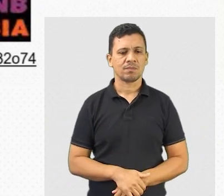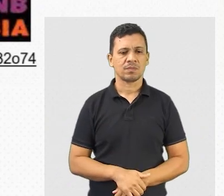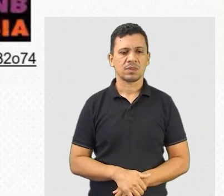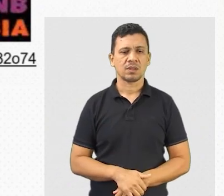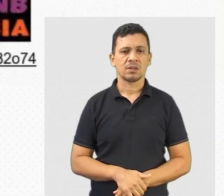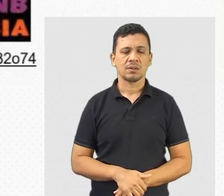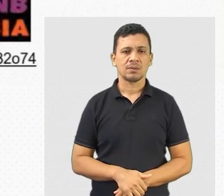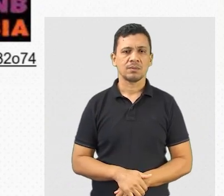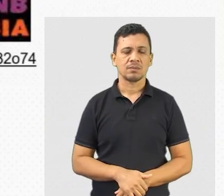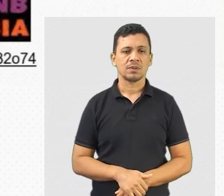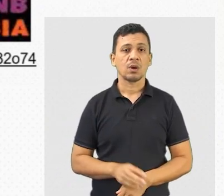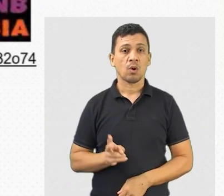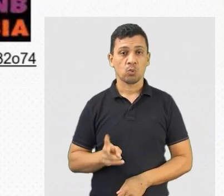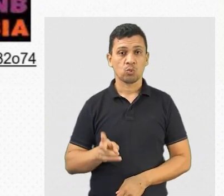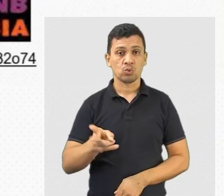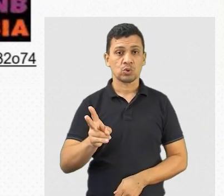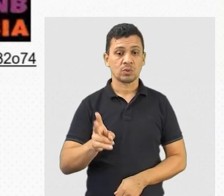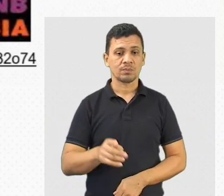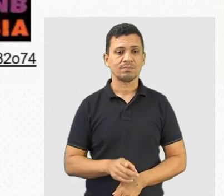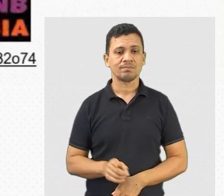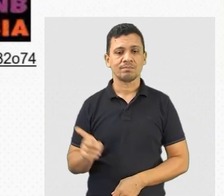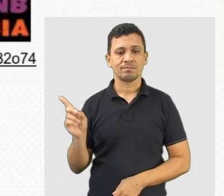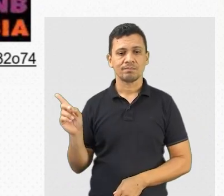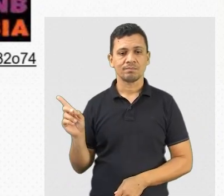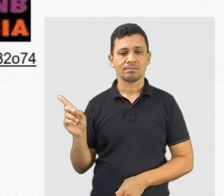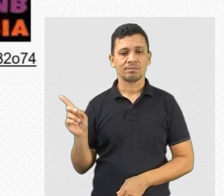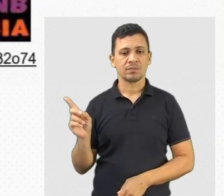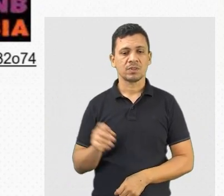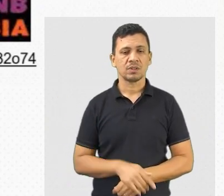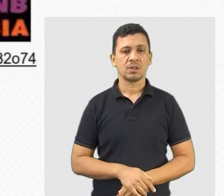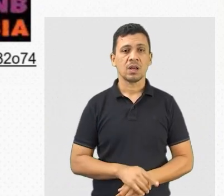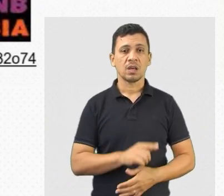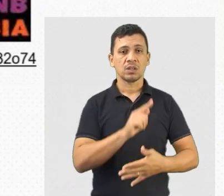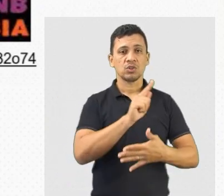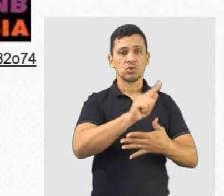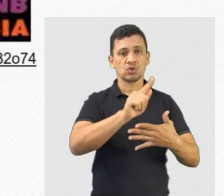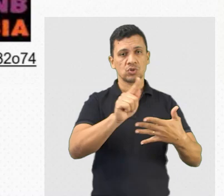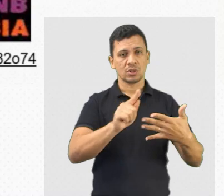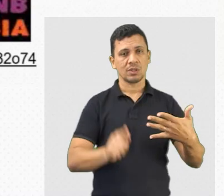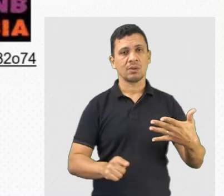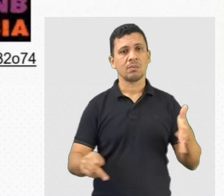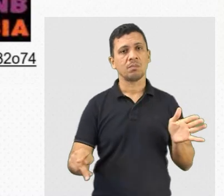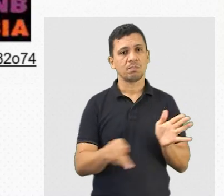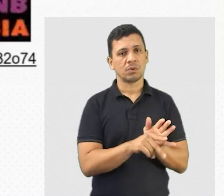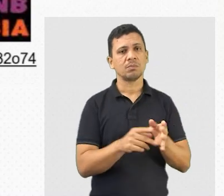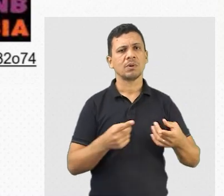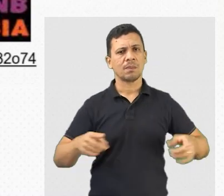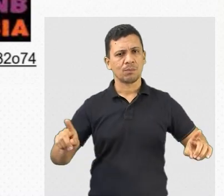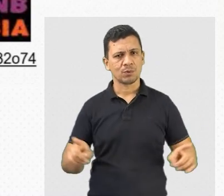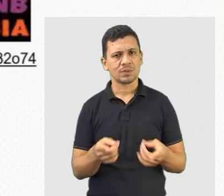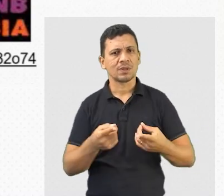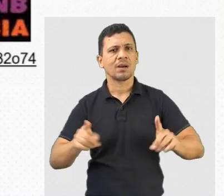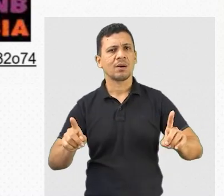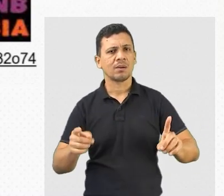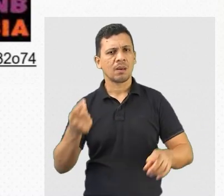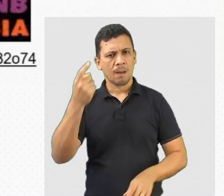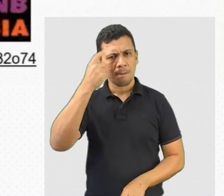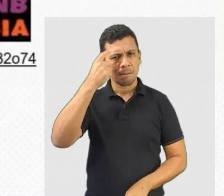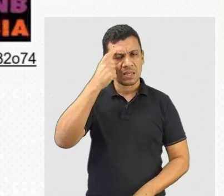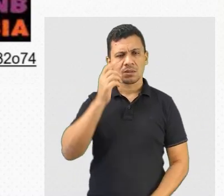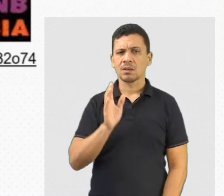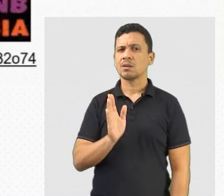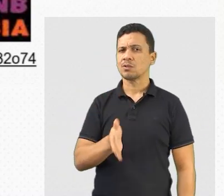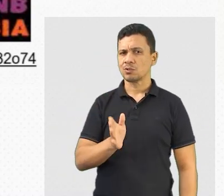continuidade também, nós vamos falar de music genres, os gêneros musicais. Você já parou para pensar que